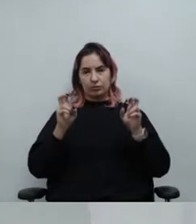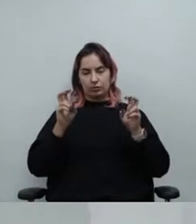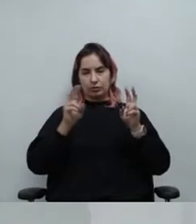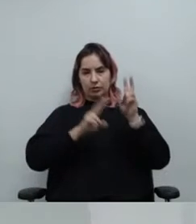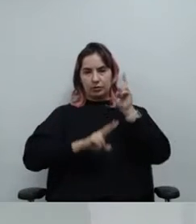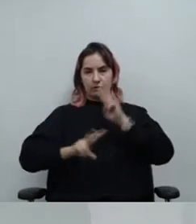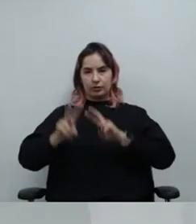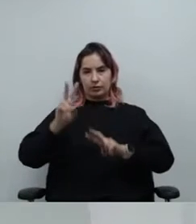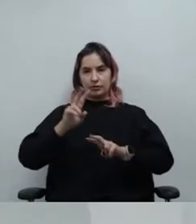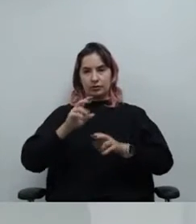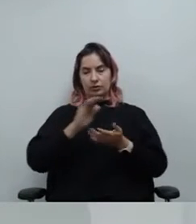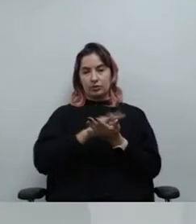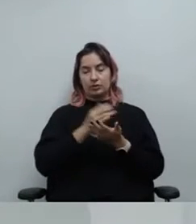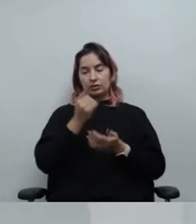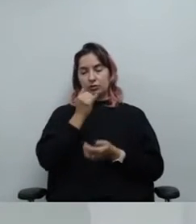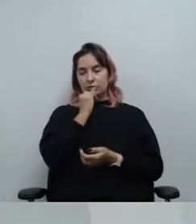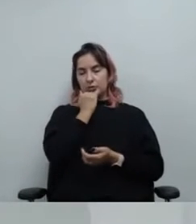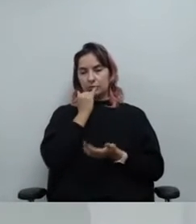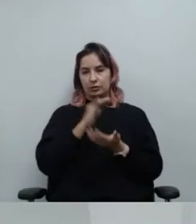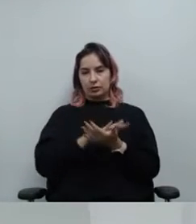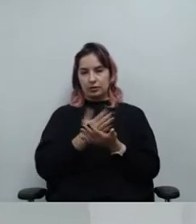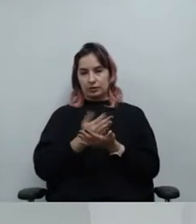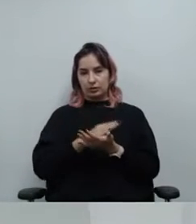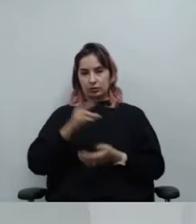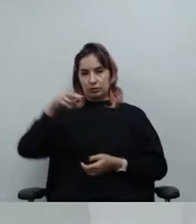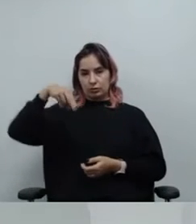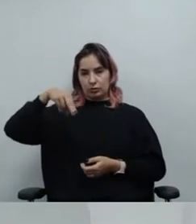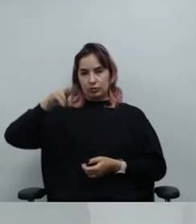divisão do NUDIR, né? A gente sabe que o NUDIR